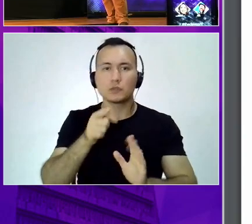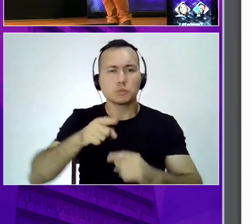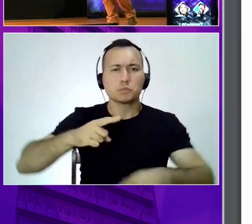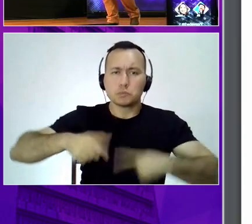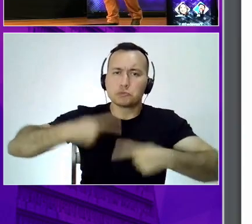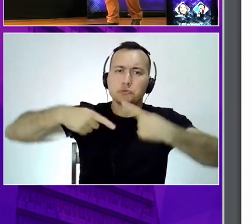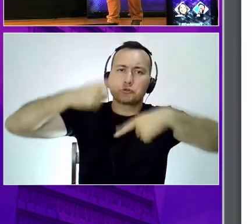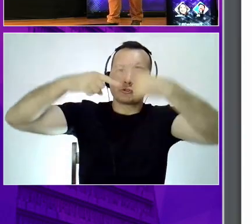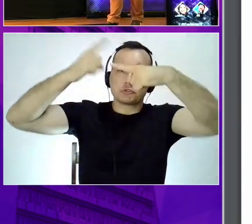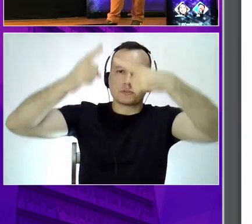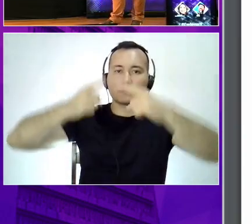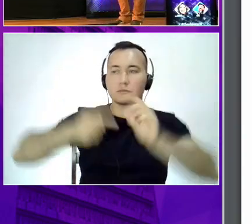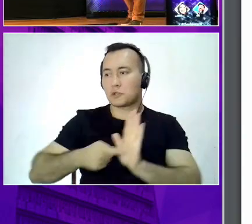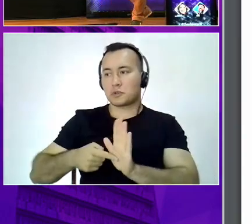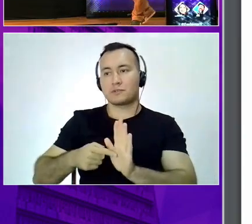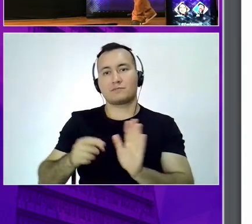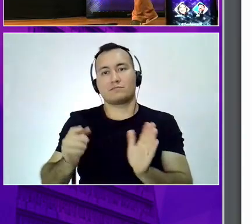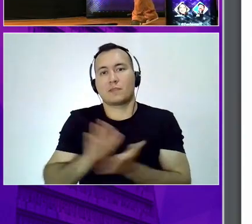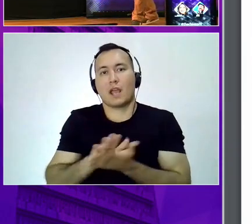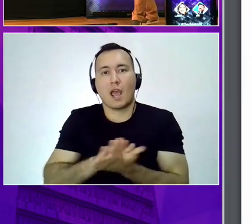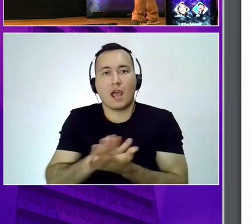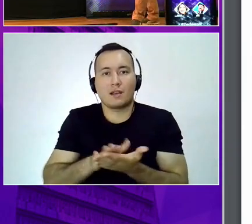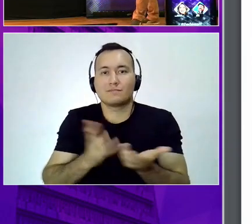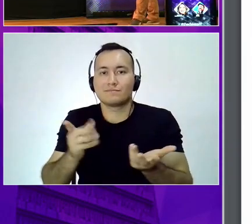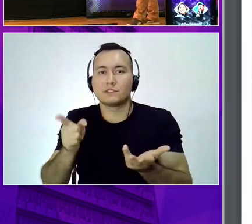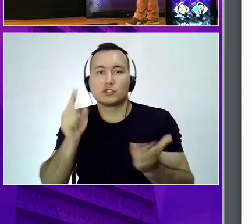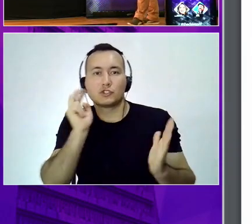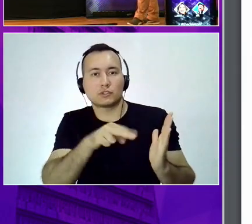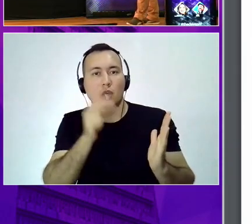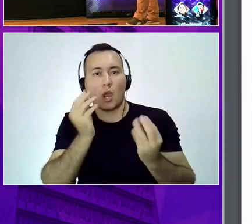jogo, negociando, né, e faz todo o trabalho.